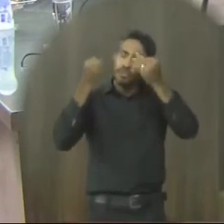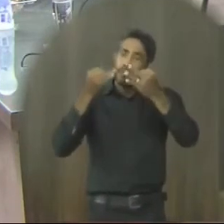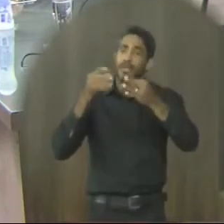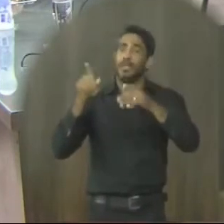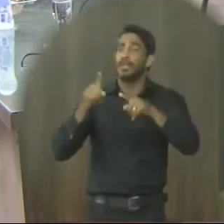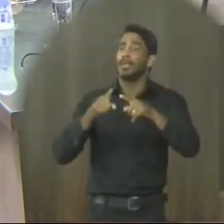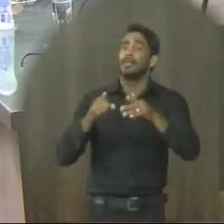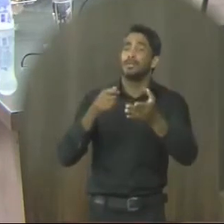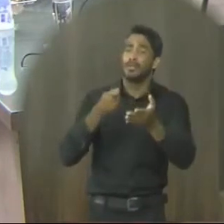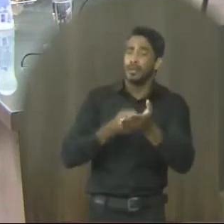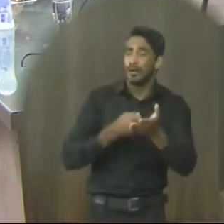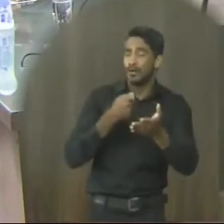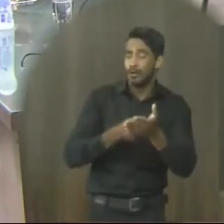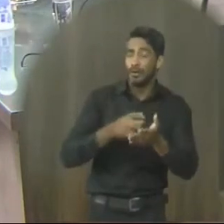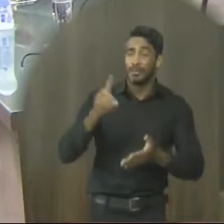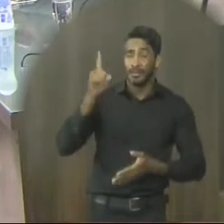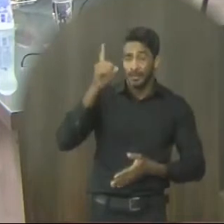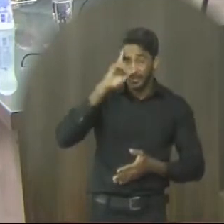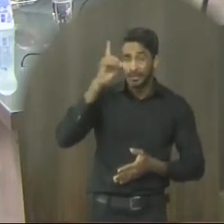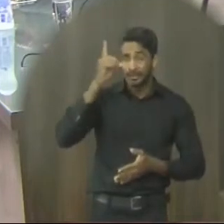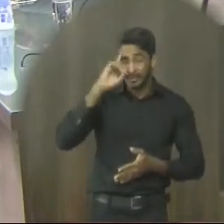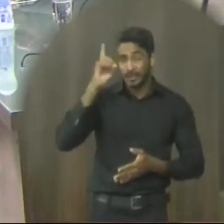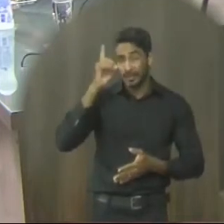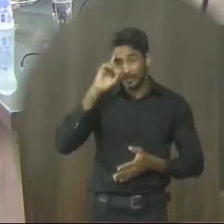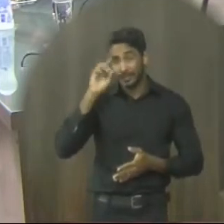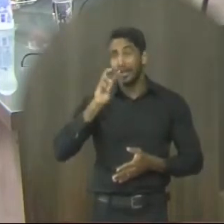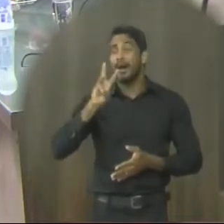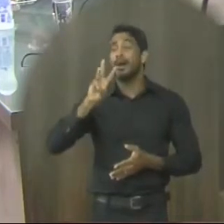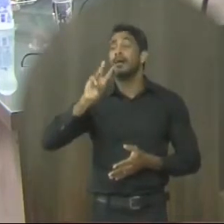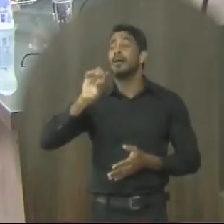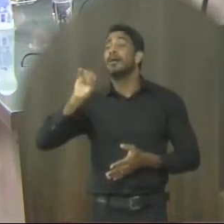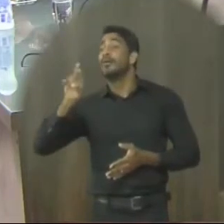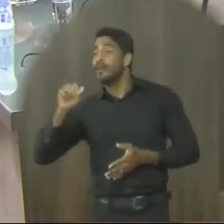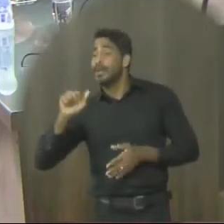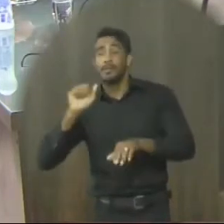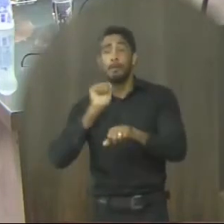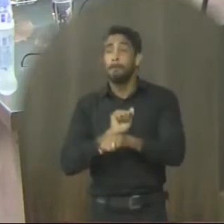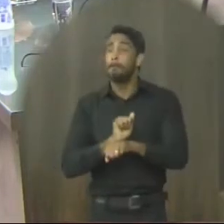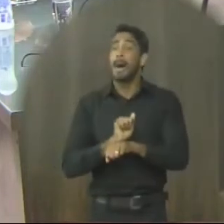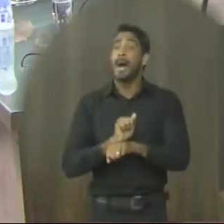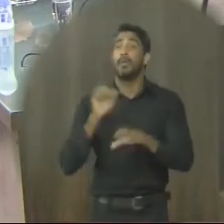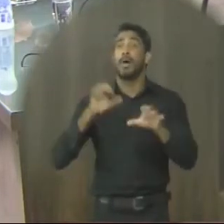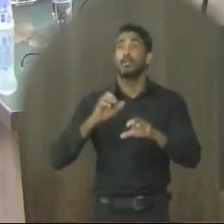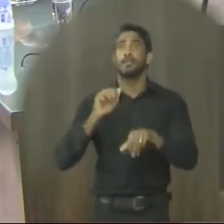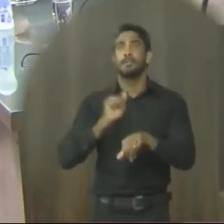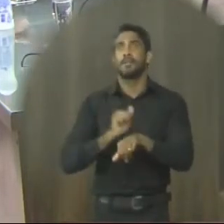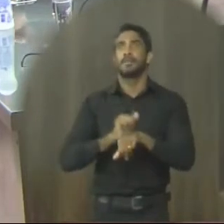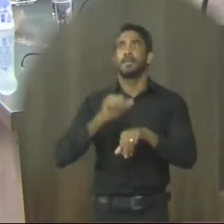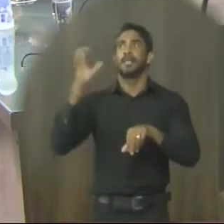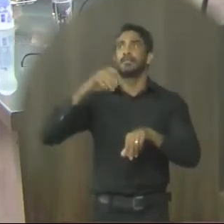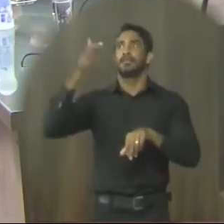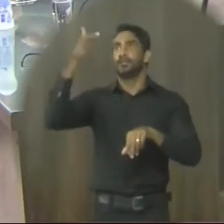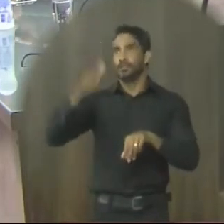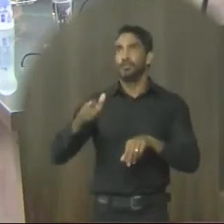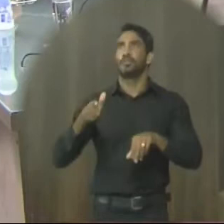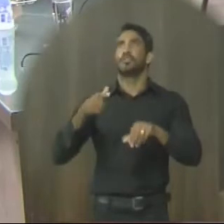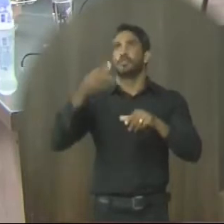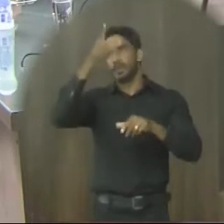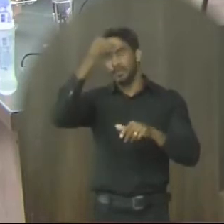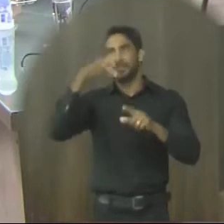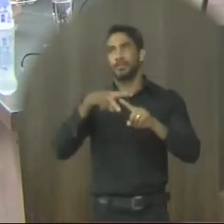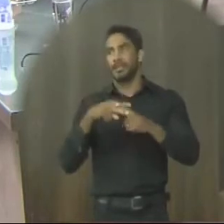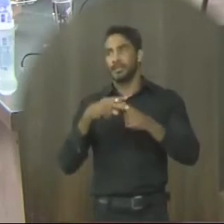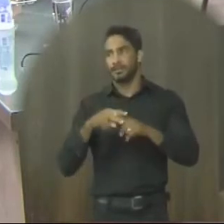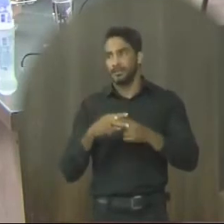cobram diariamente, que todo mundo fala assim: ô Willis, agora que parou a chuva, será que vai esperar chover de novo para a prefeitura resolver?